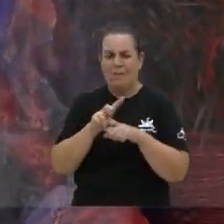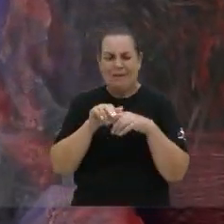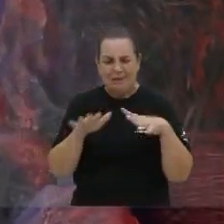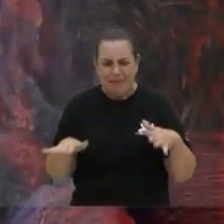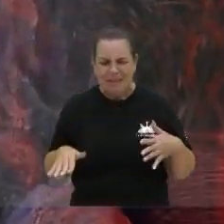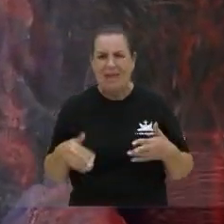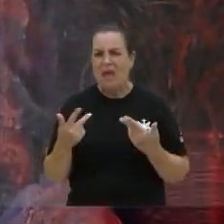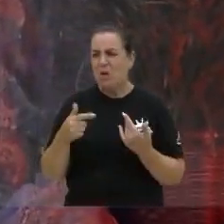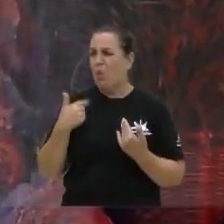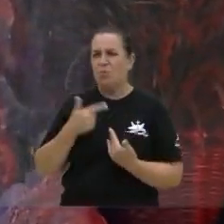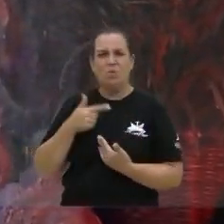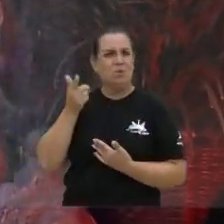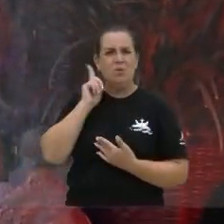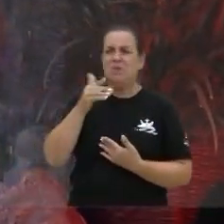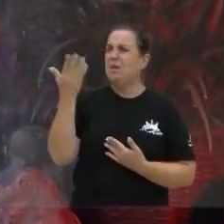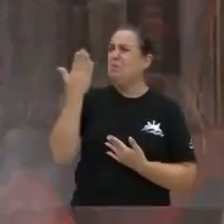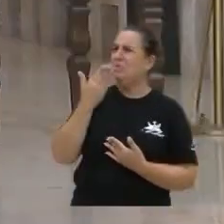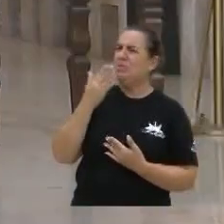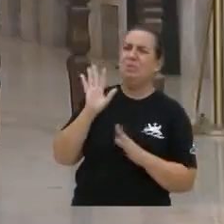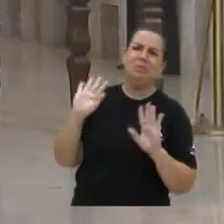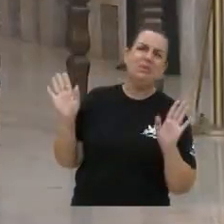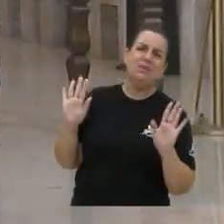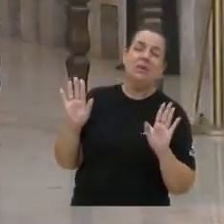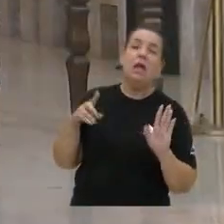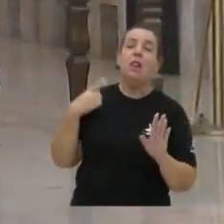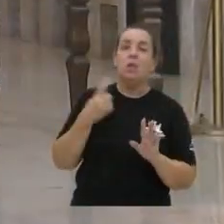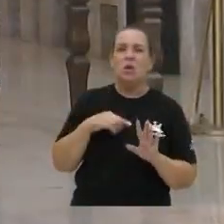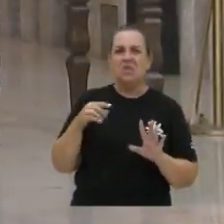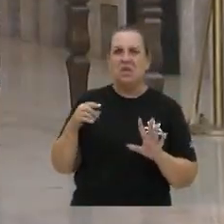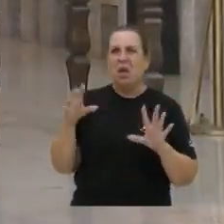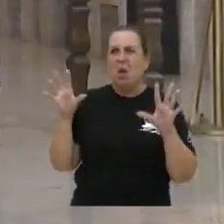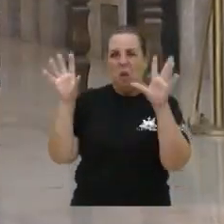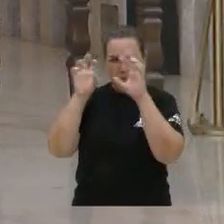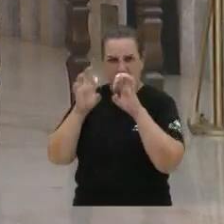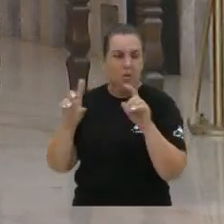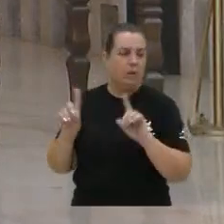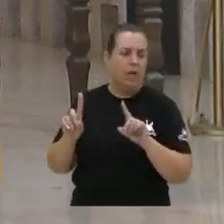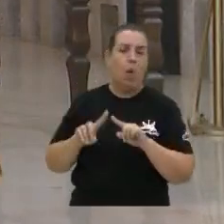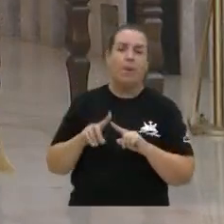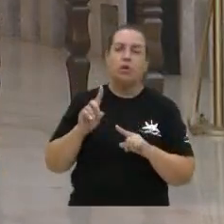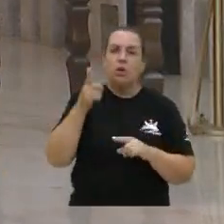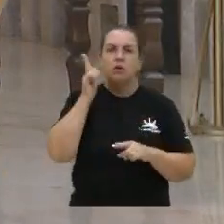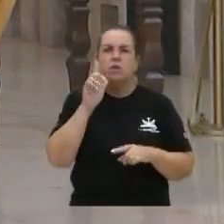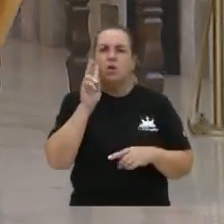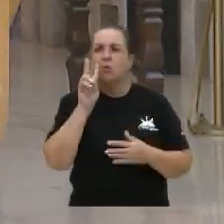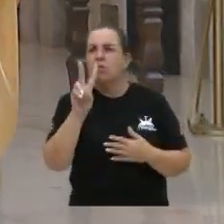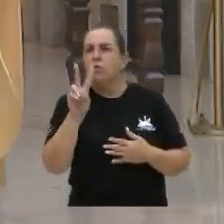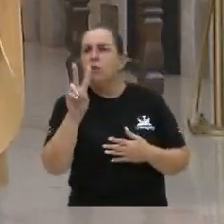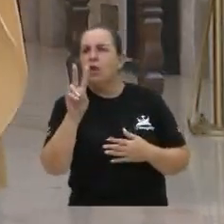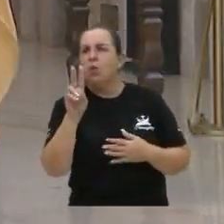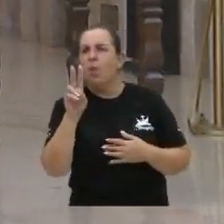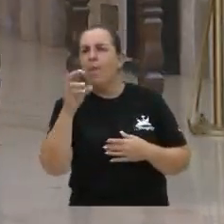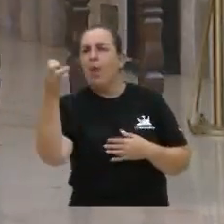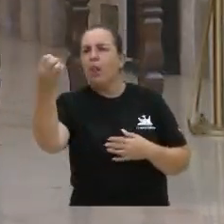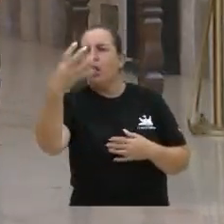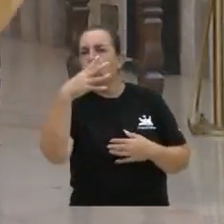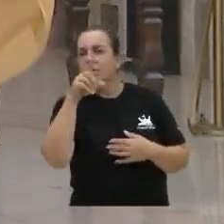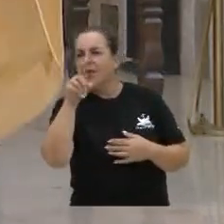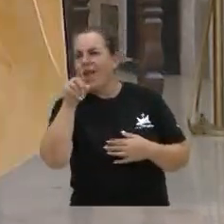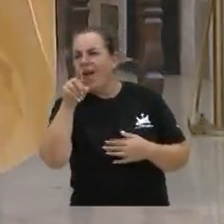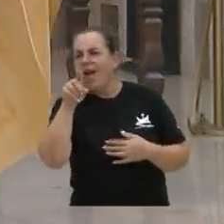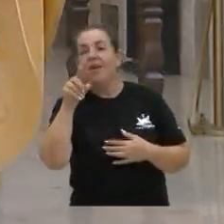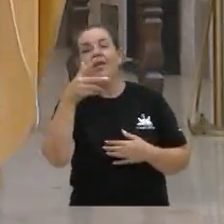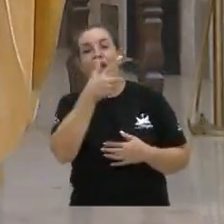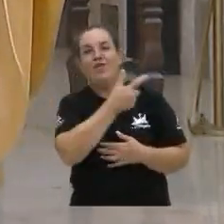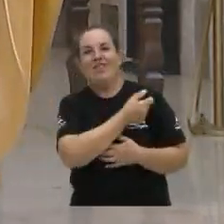Nós estamos assim. Não diria que nós estamos no breu. Nós já conseguimos ver uma luz no final do túnel e é a